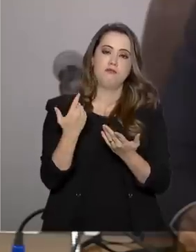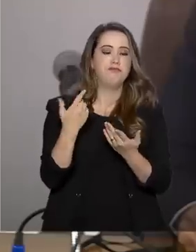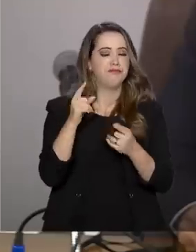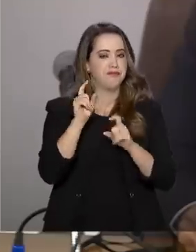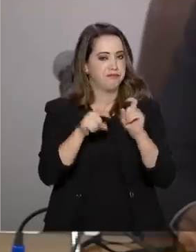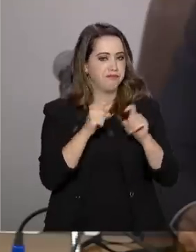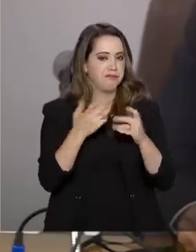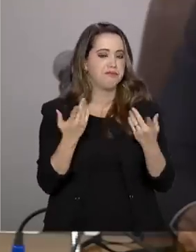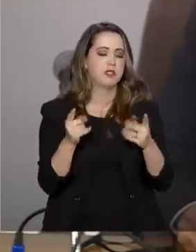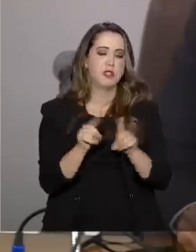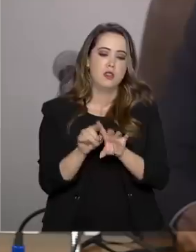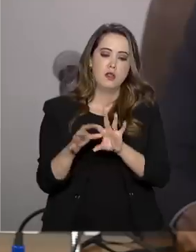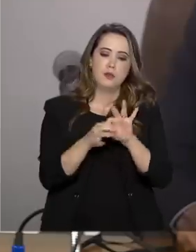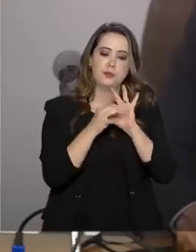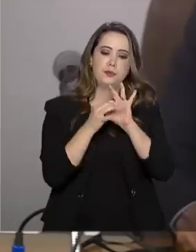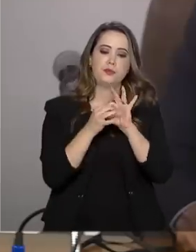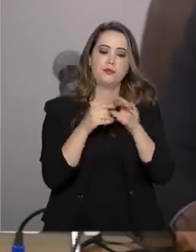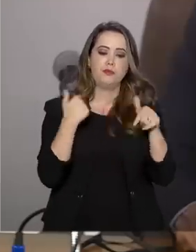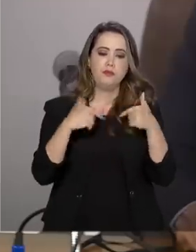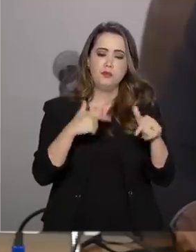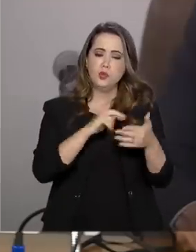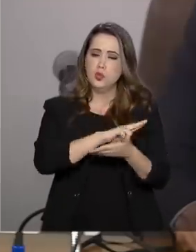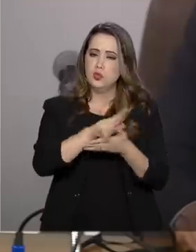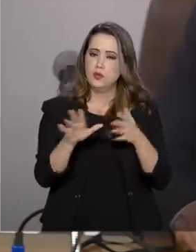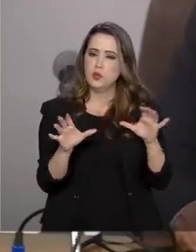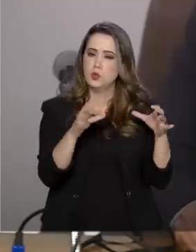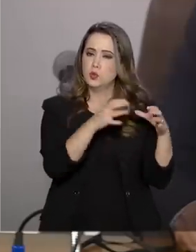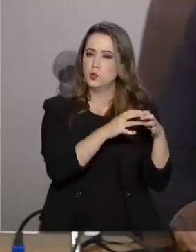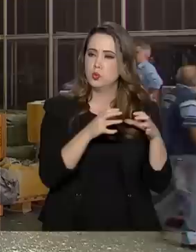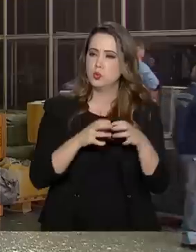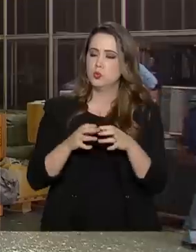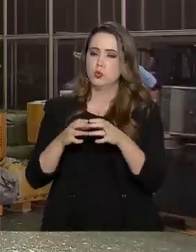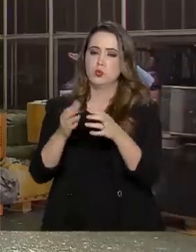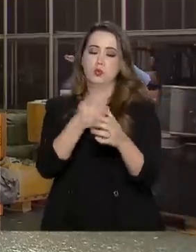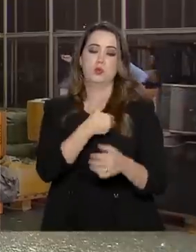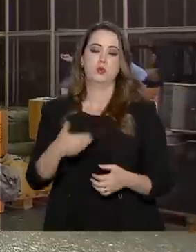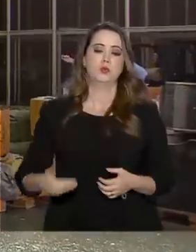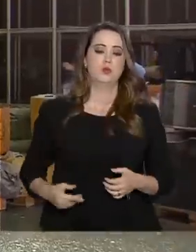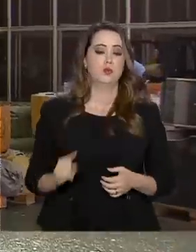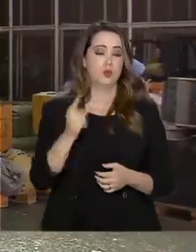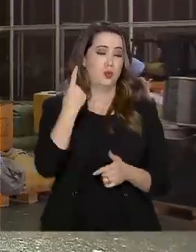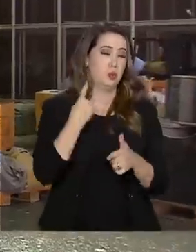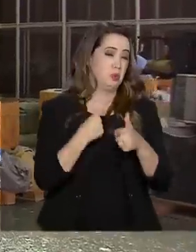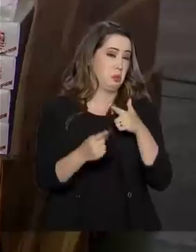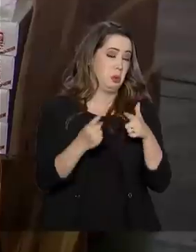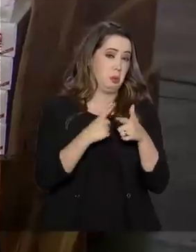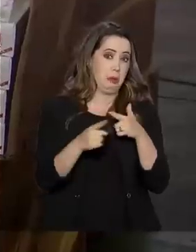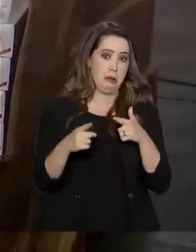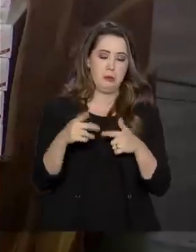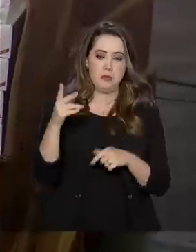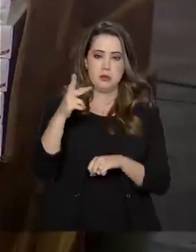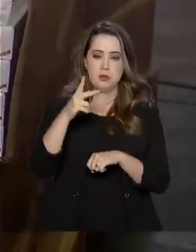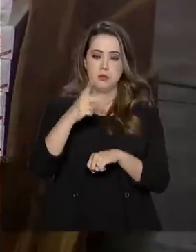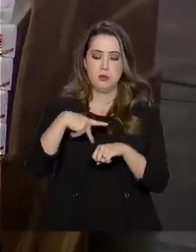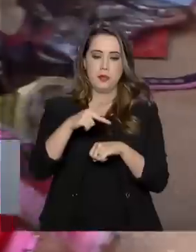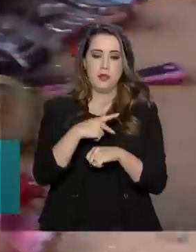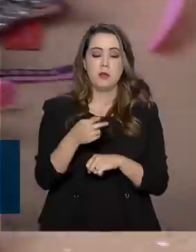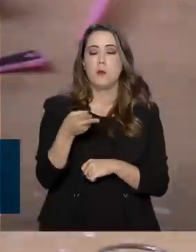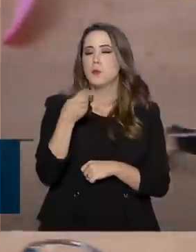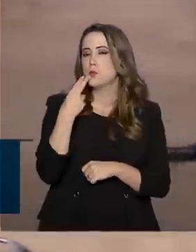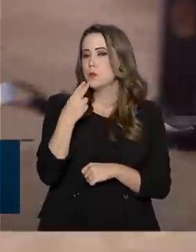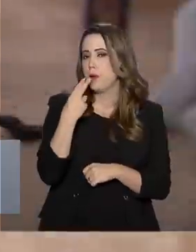A ideia é integrar a ação dos diversos órgãos públicos. Um dos vilões do contrabando no país é o cigarro.